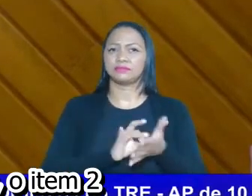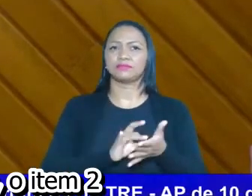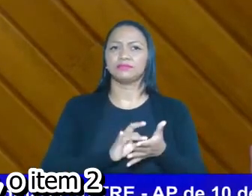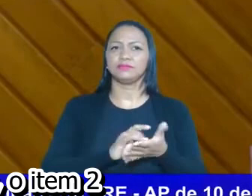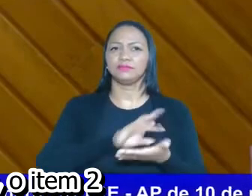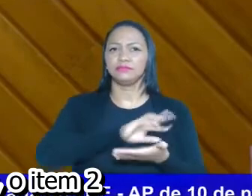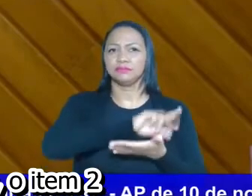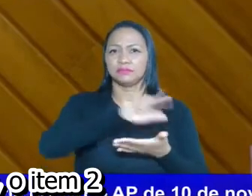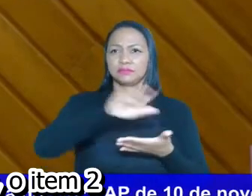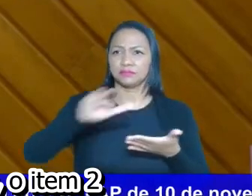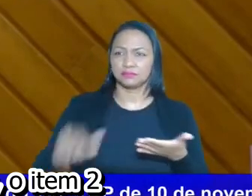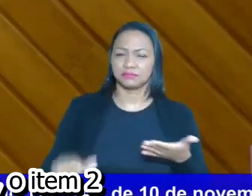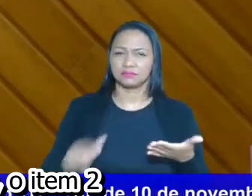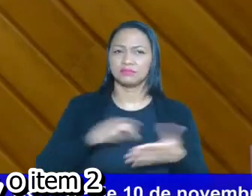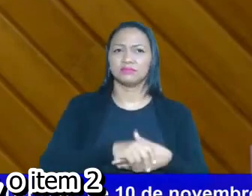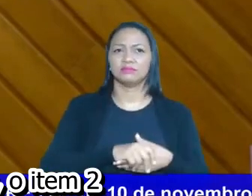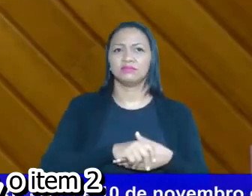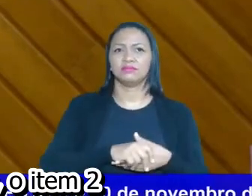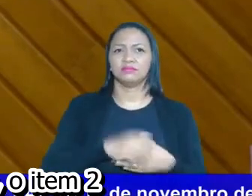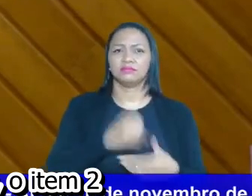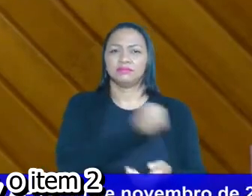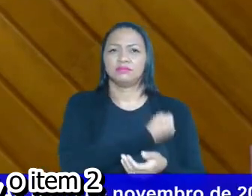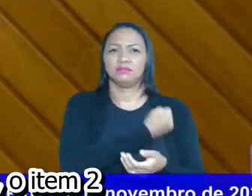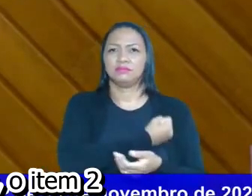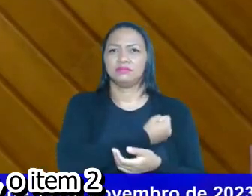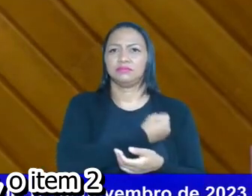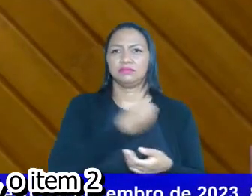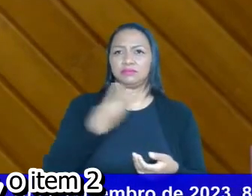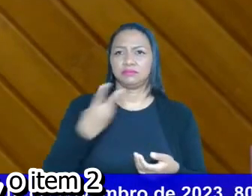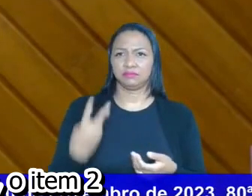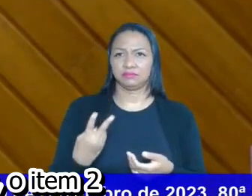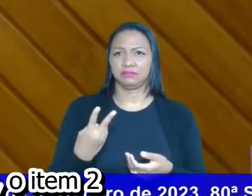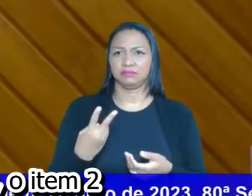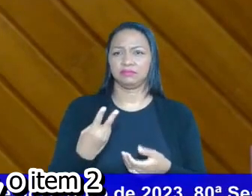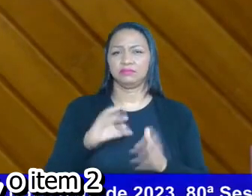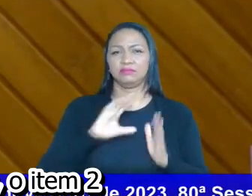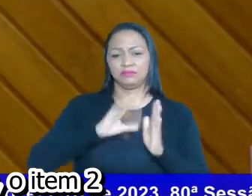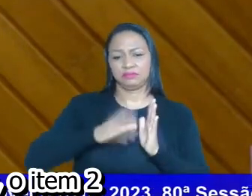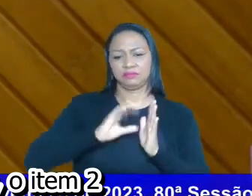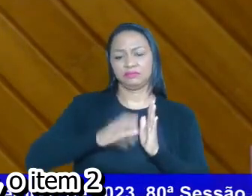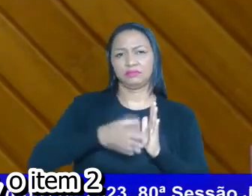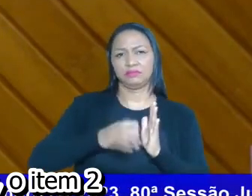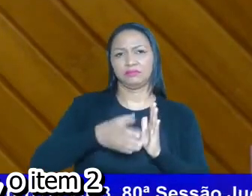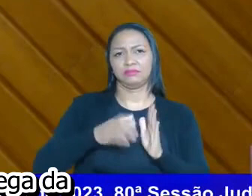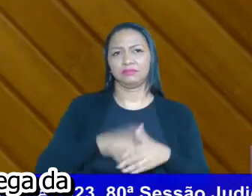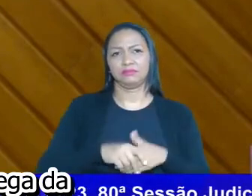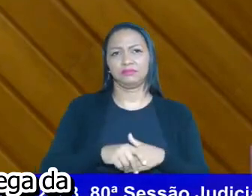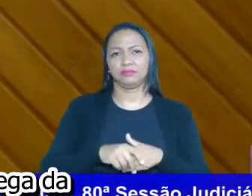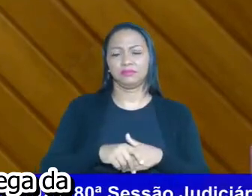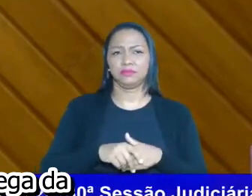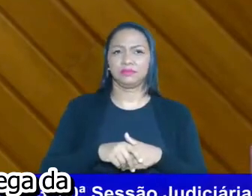feitas várias anotações. No item 2, que o partido